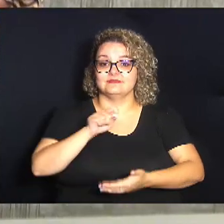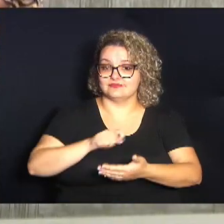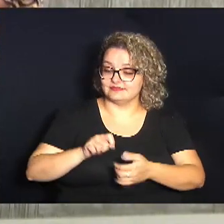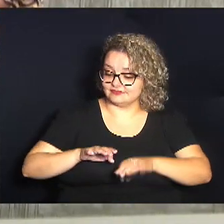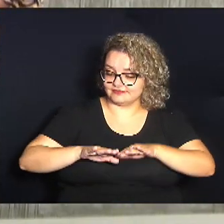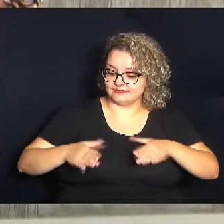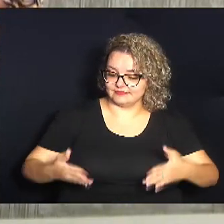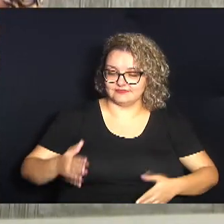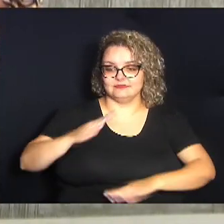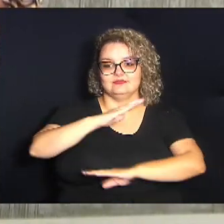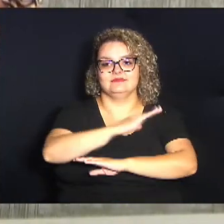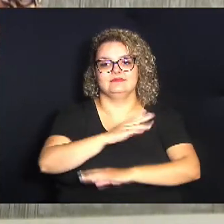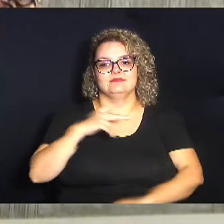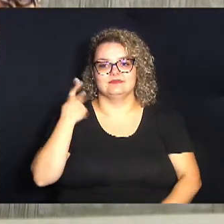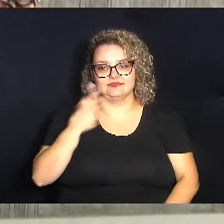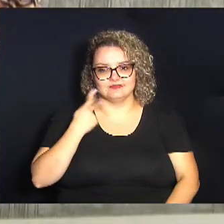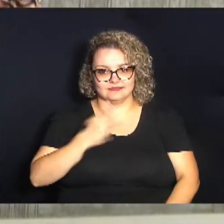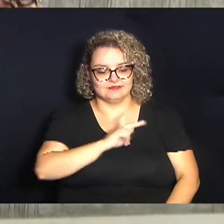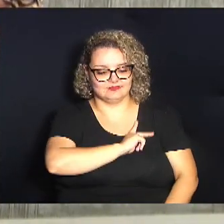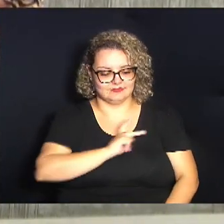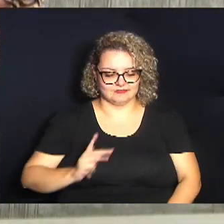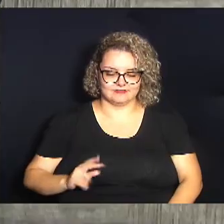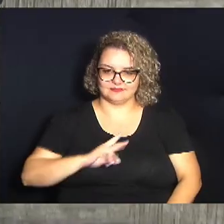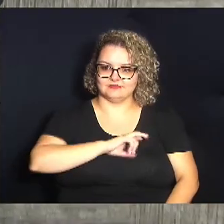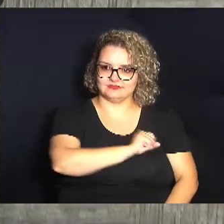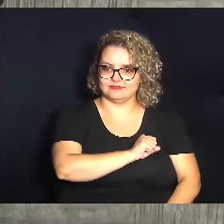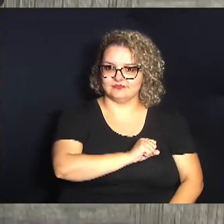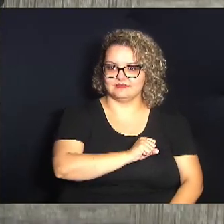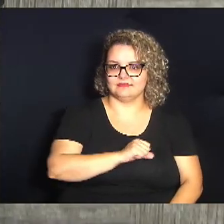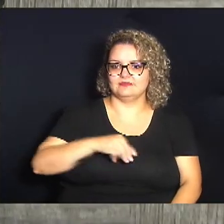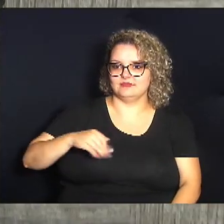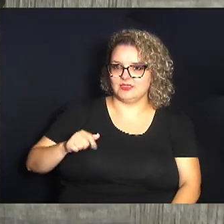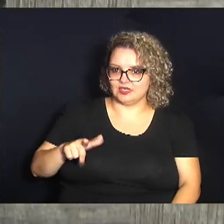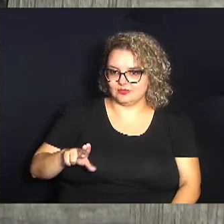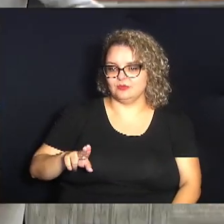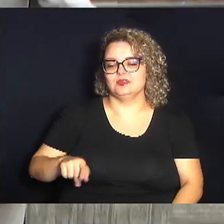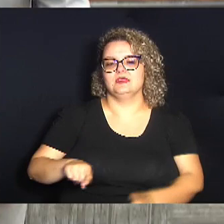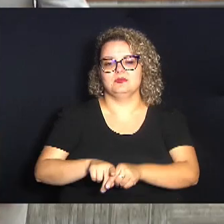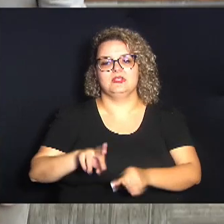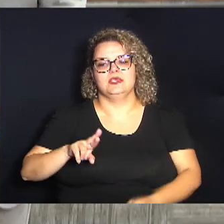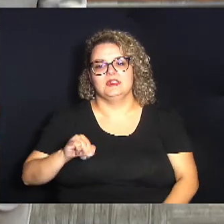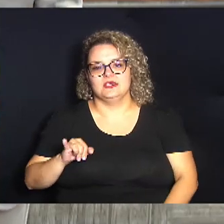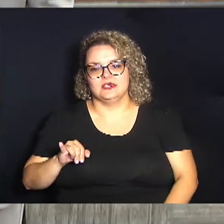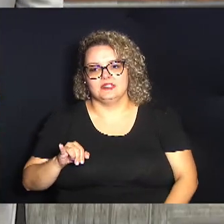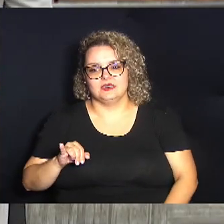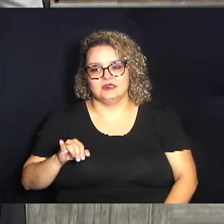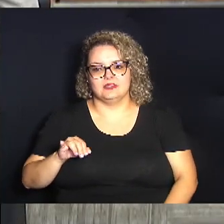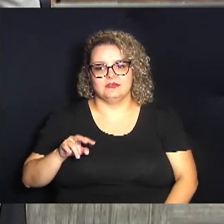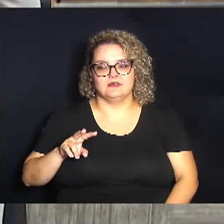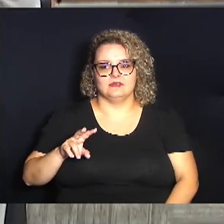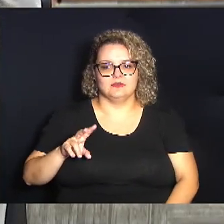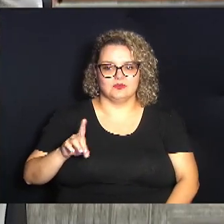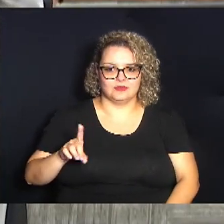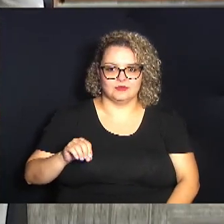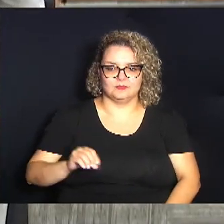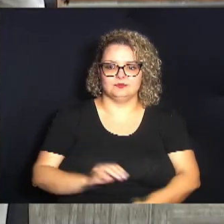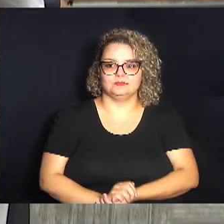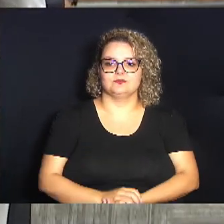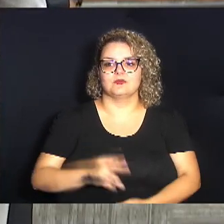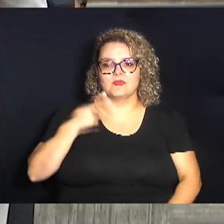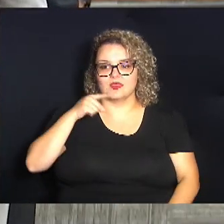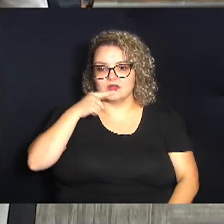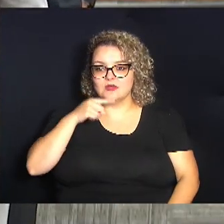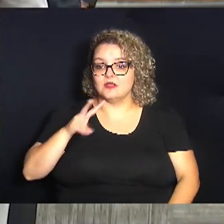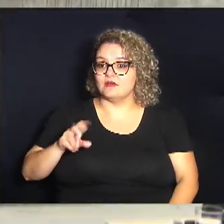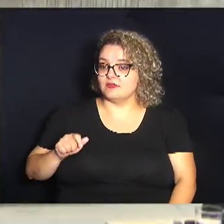Câmara, o presidente Luiz Rossini homenageou Malu Rodrigues e Rildo Vieira. De autoria do vereador Eduardo Magoga,